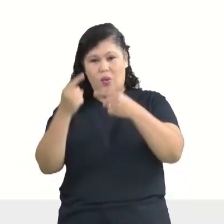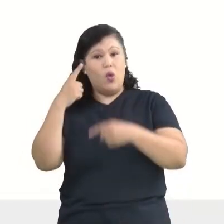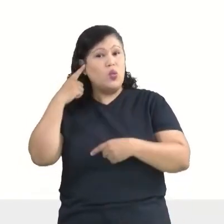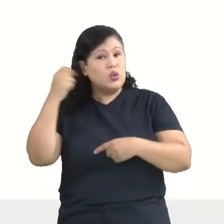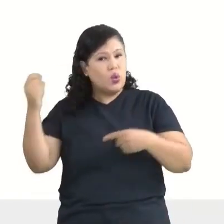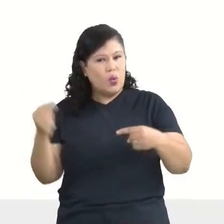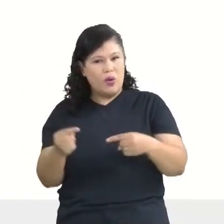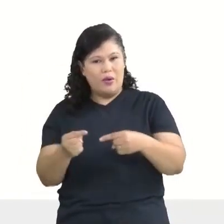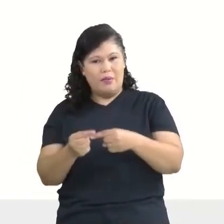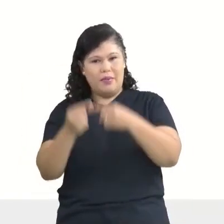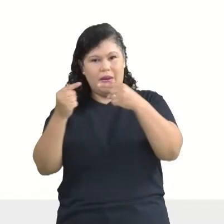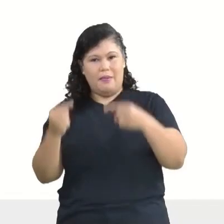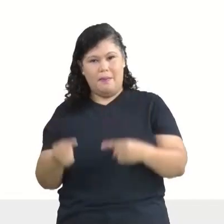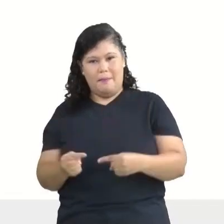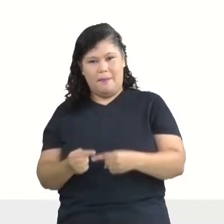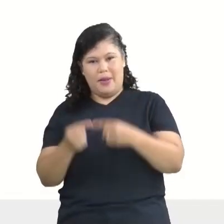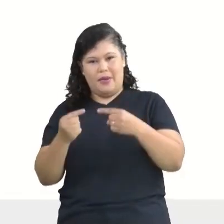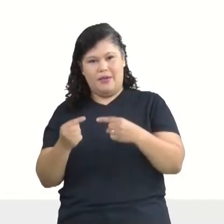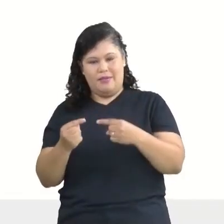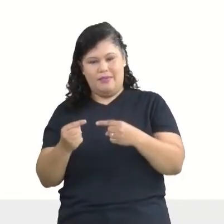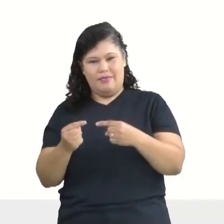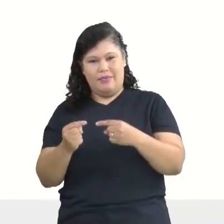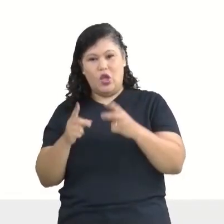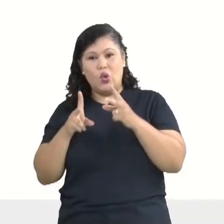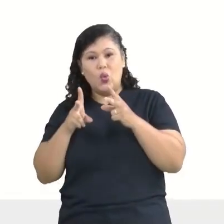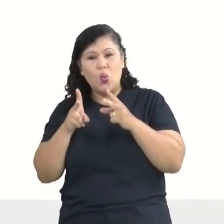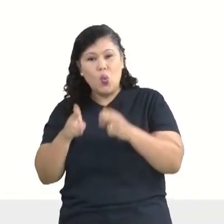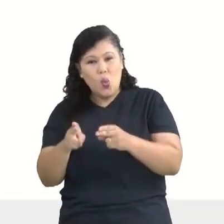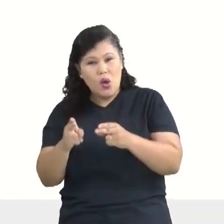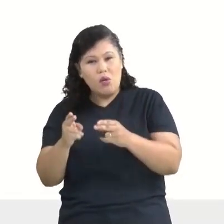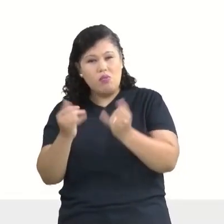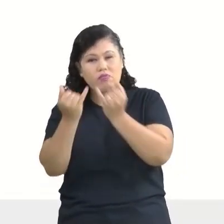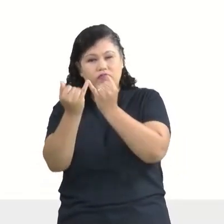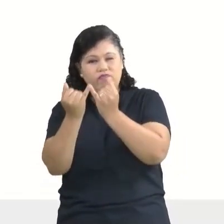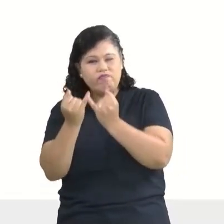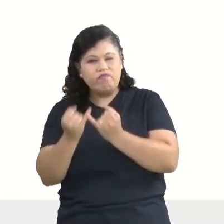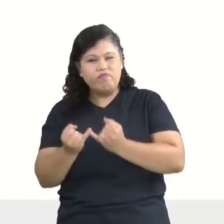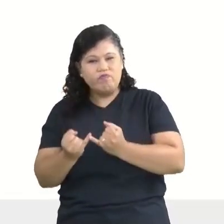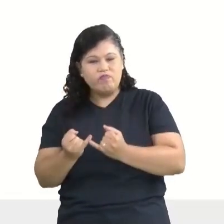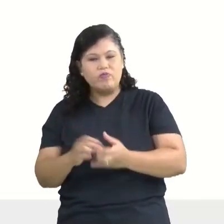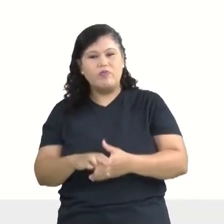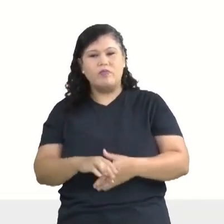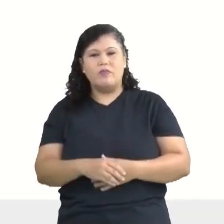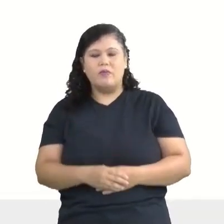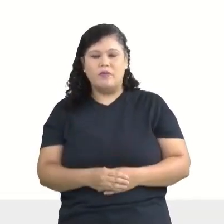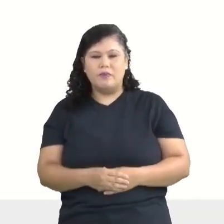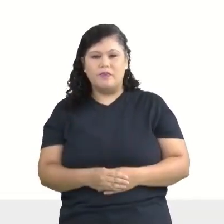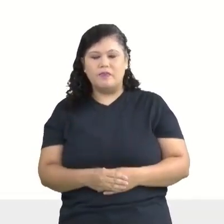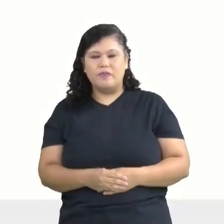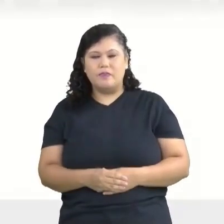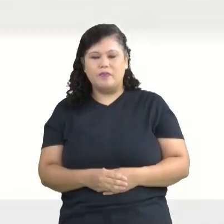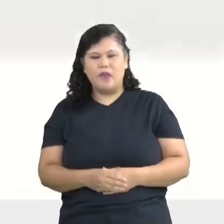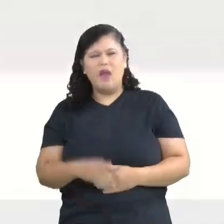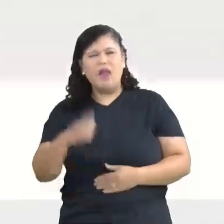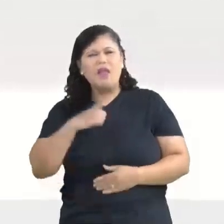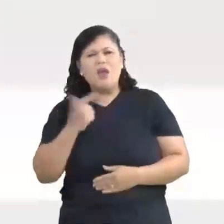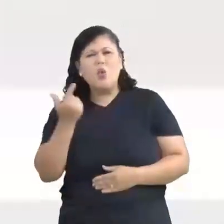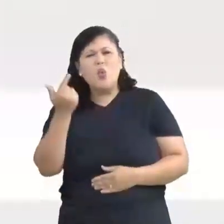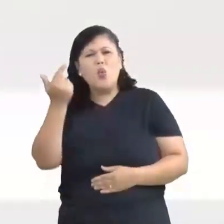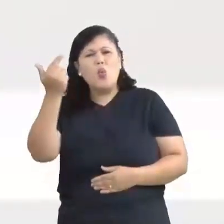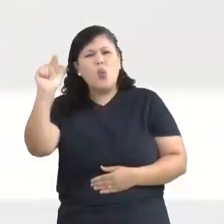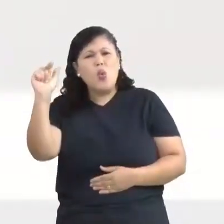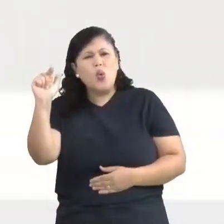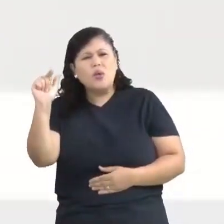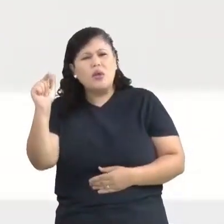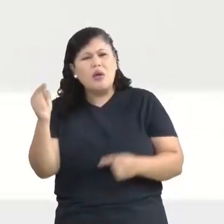finais dessas palavrinhas aqui, ó, elas são iguaizinhas. O que mais, professora? Tem mais alguma palavrinha que